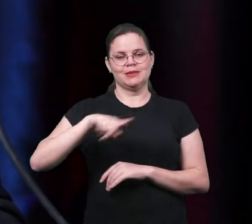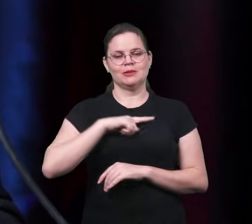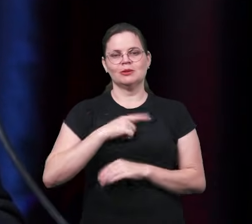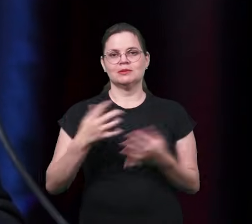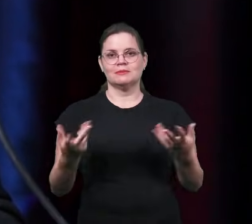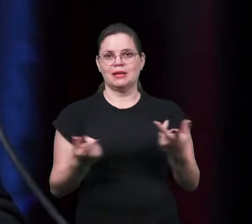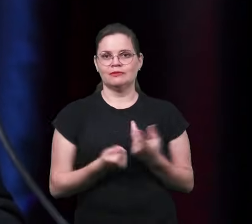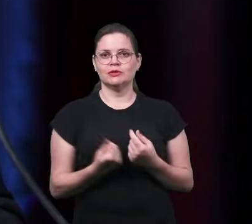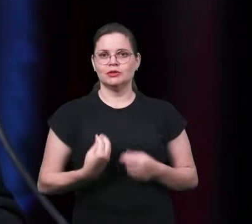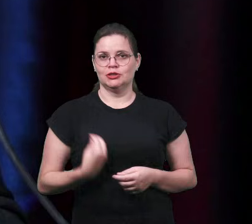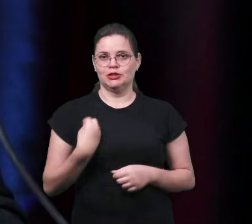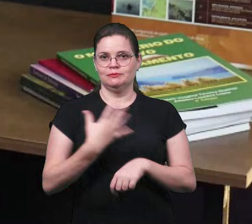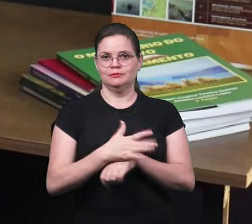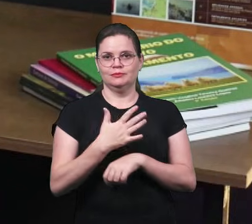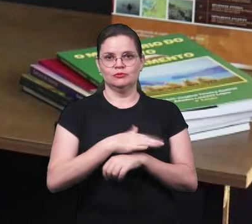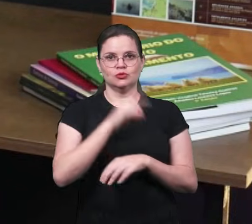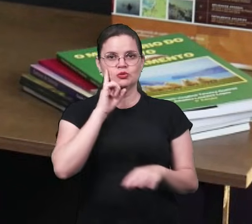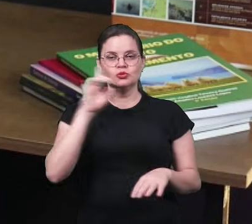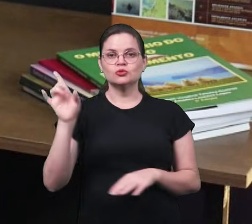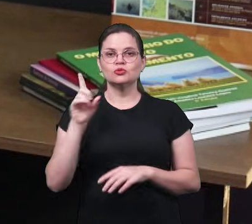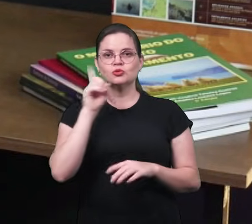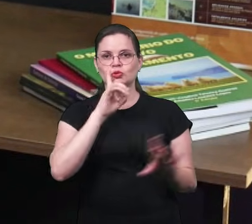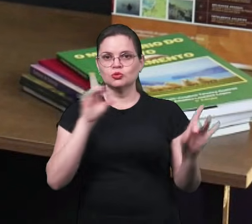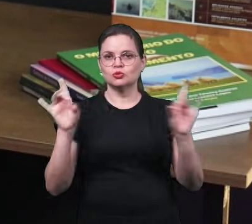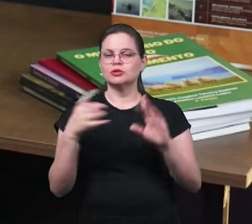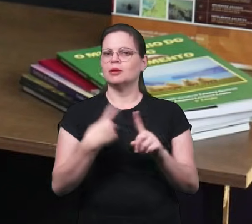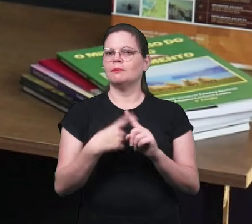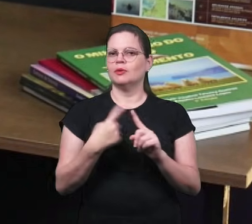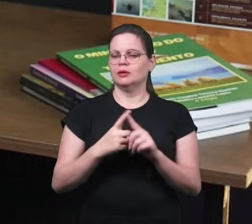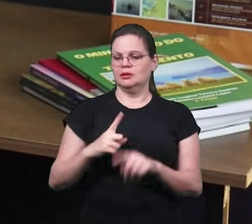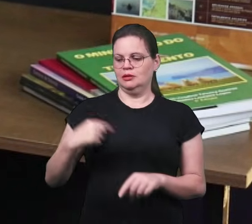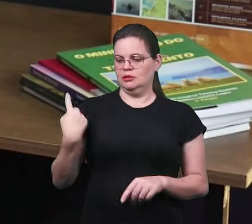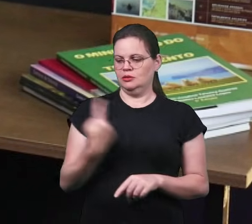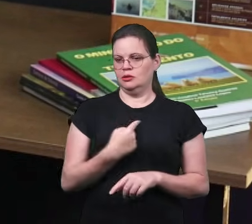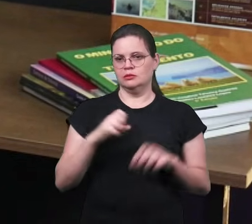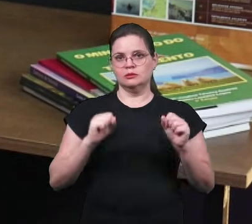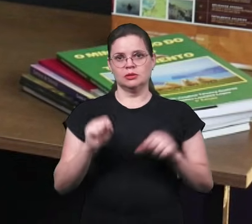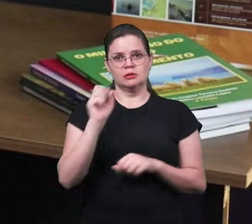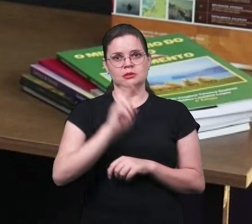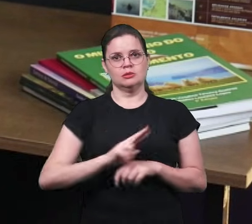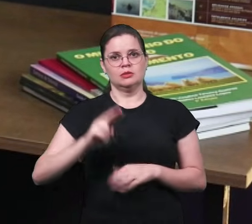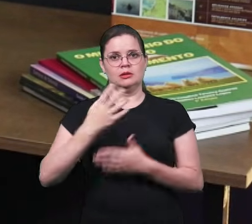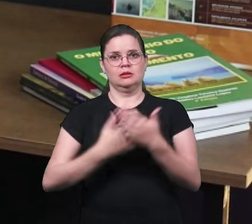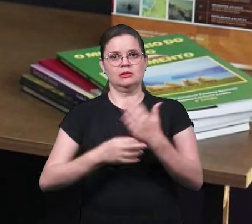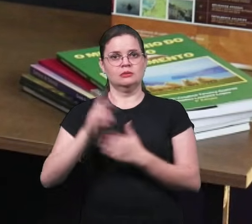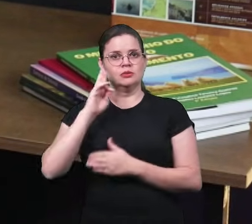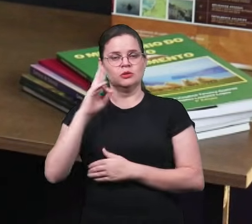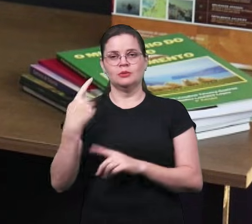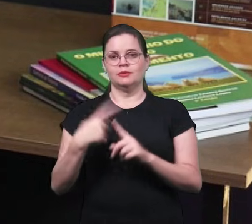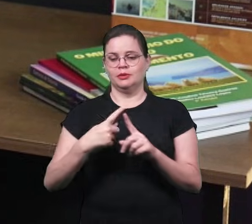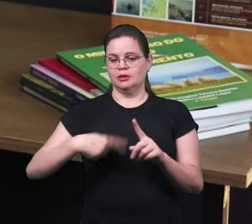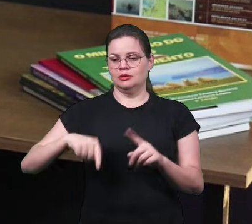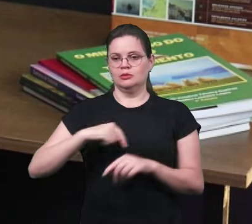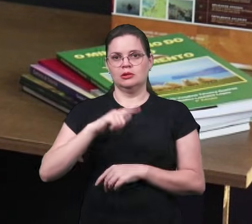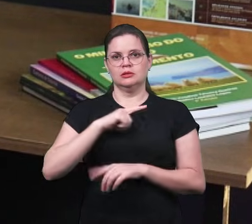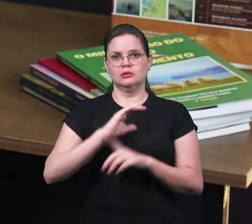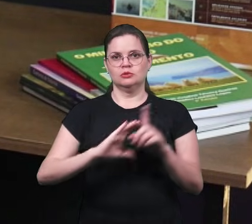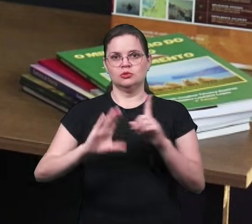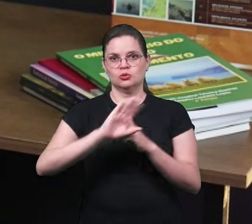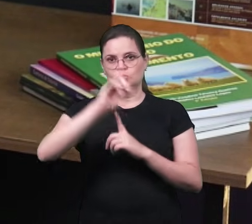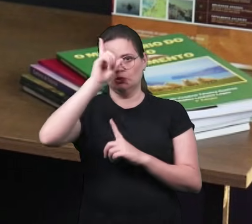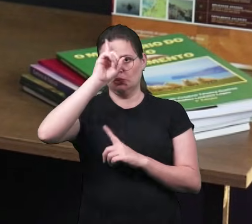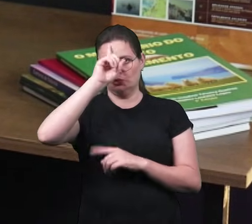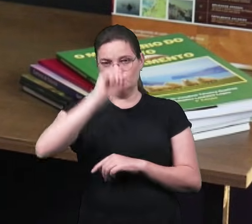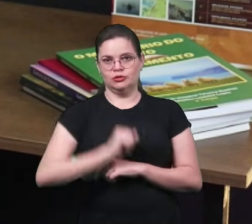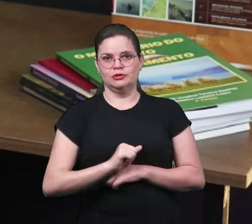vivendo, né? De instrumentalidade, né? Porque nós temos cultos todos os dias. Cada dia um grupo